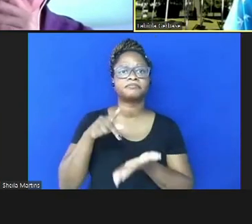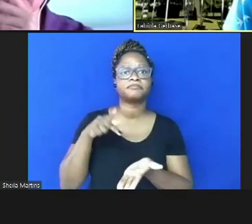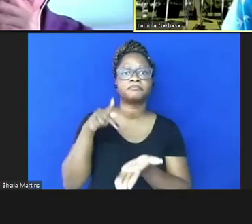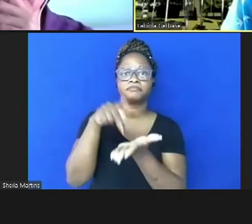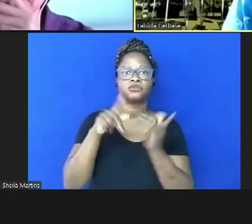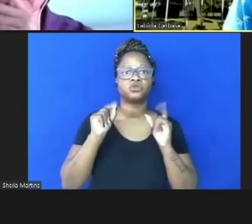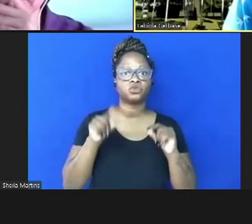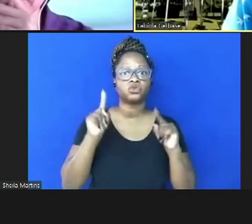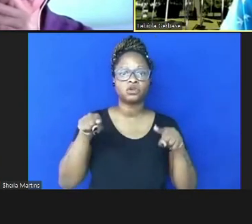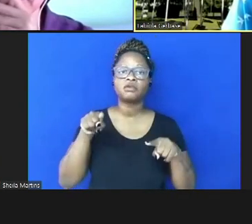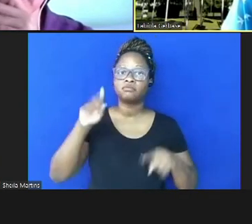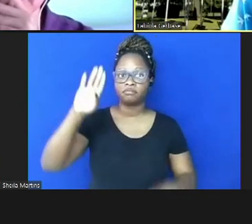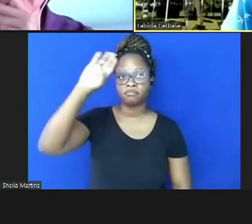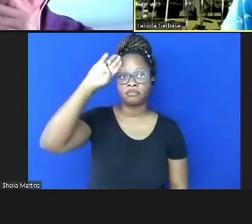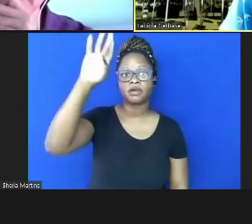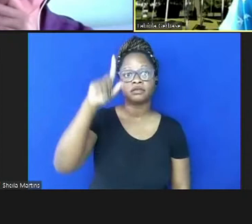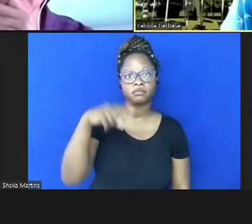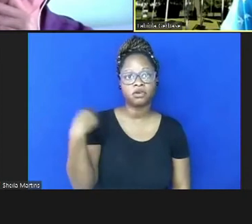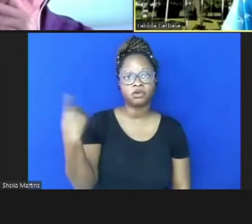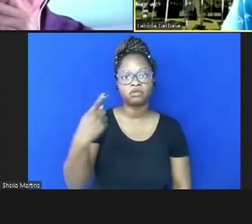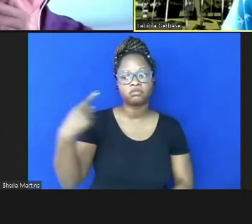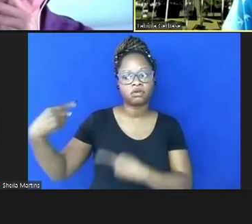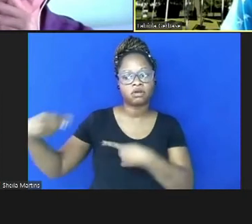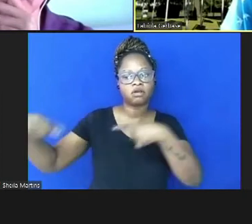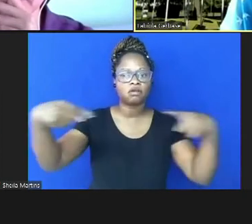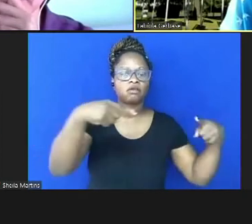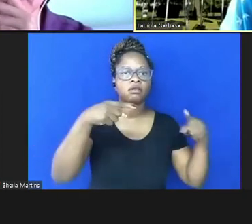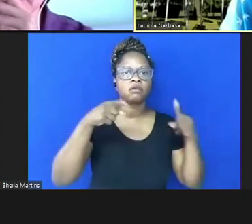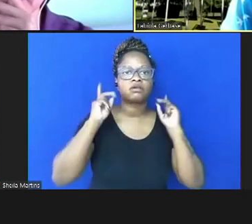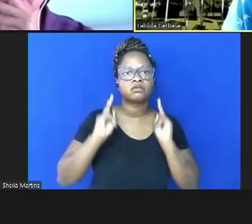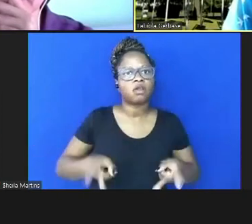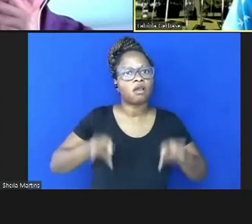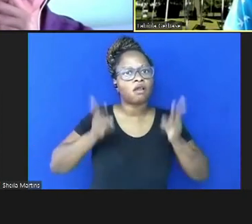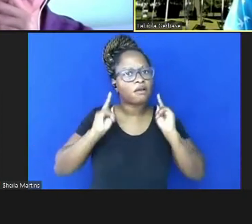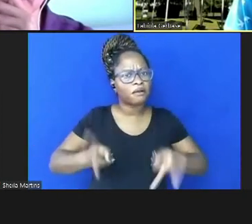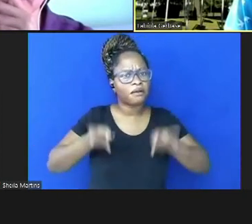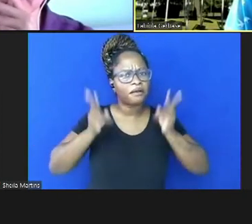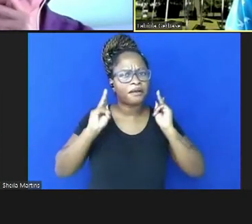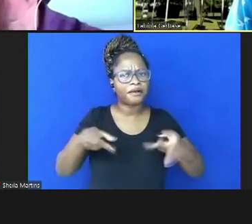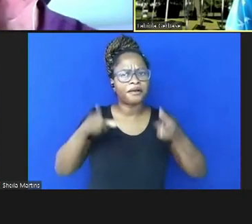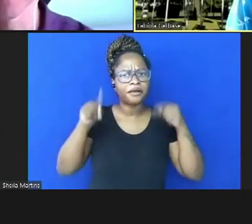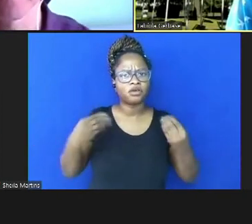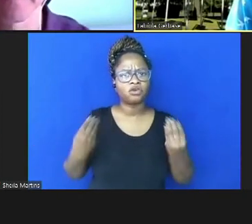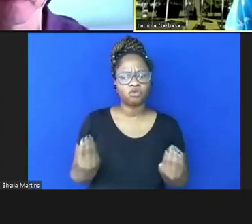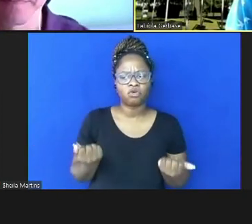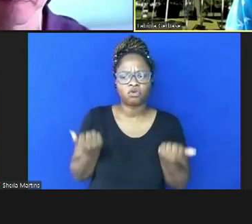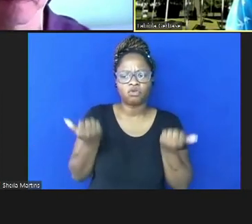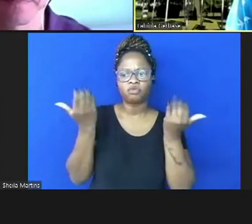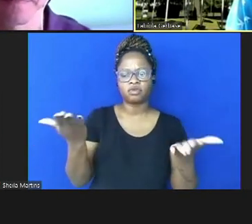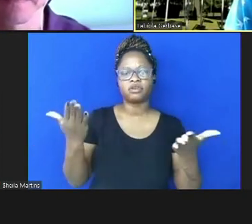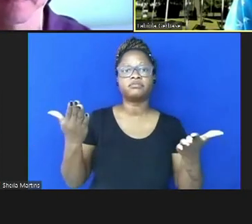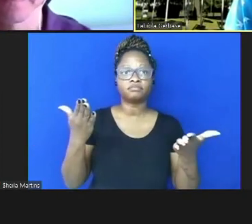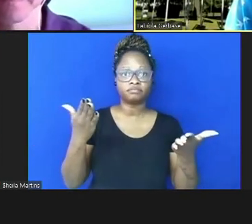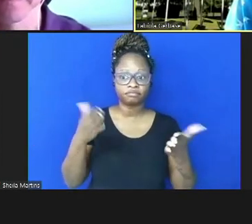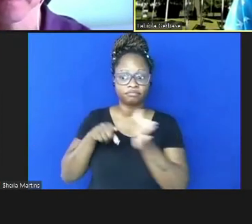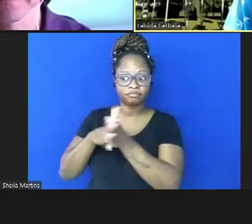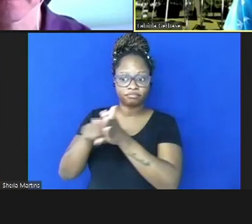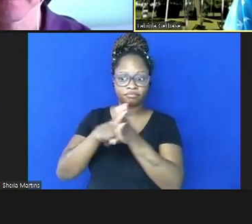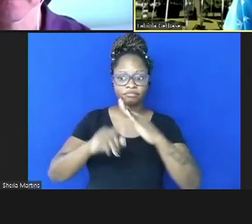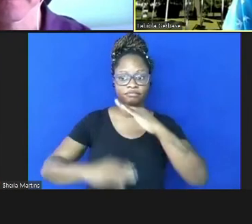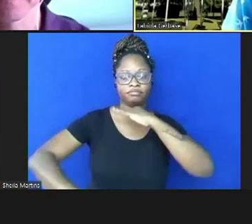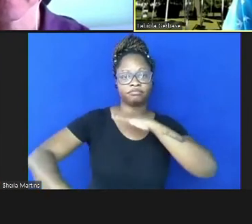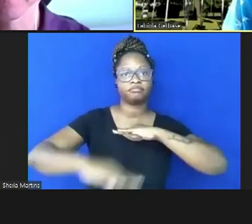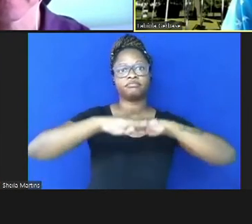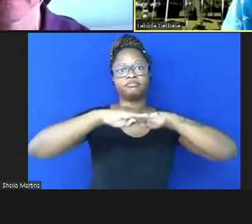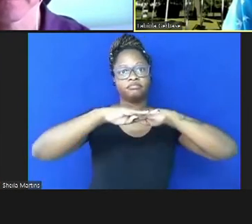questão central que a gente deve debater sempre, né? Como proporcionar às pesquisadoras uma igualdade, uma equidade de